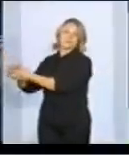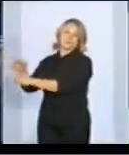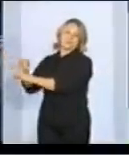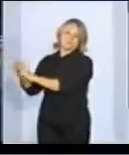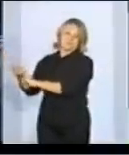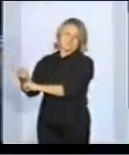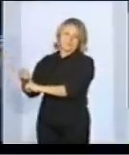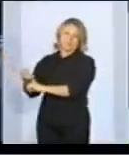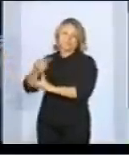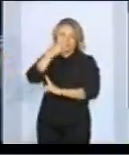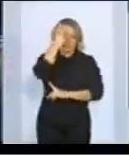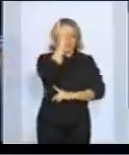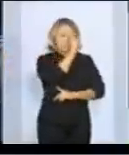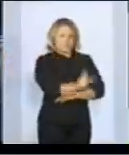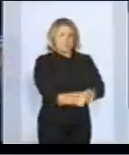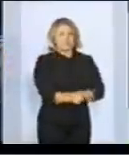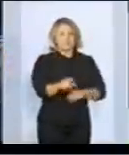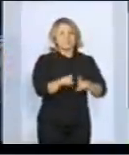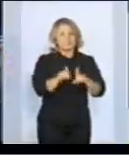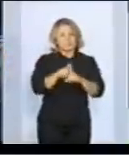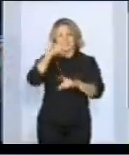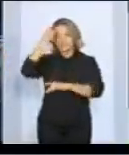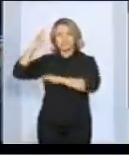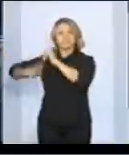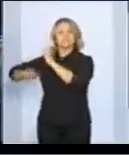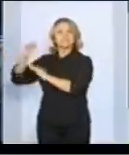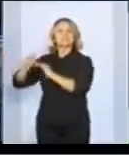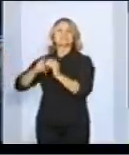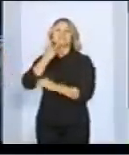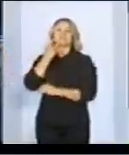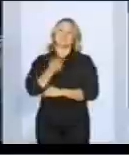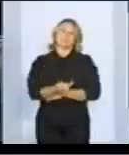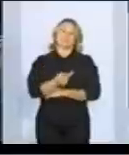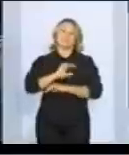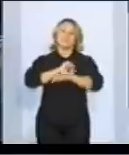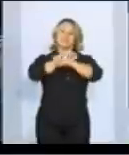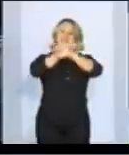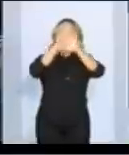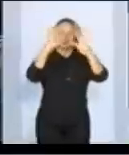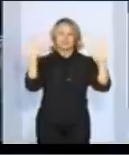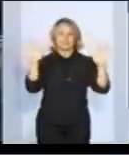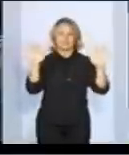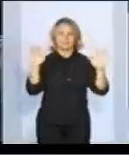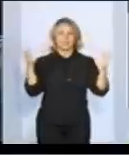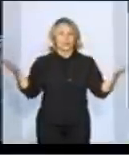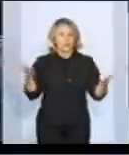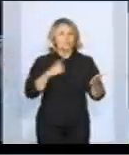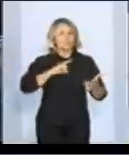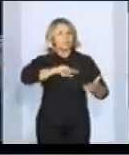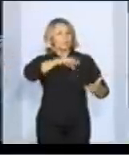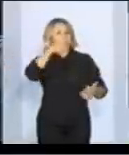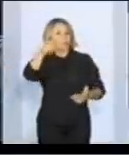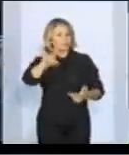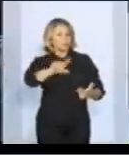e aqui até os trabalhadores se manifestaram, dizendo muito claramente sobre isso. Eu pego mais um ponto. Se nós